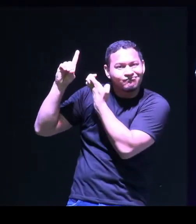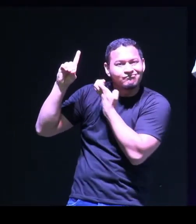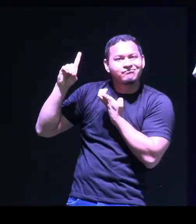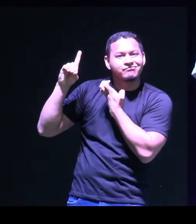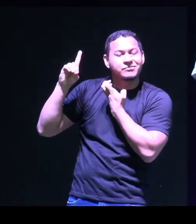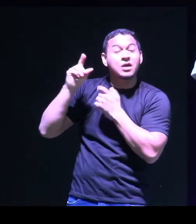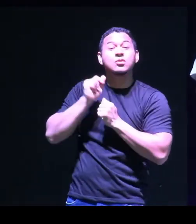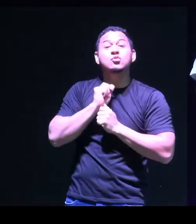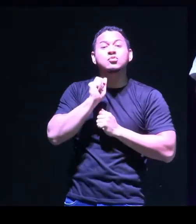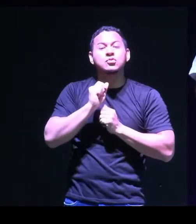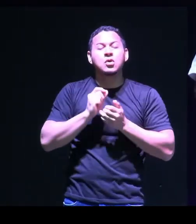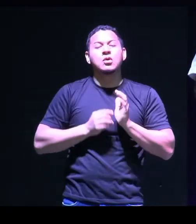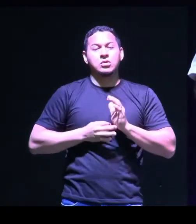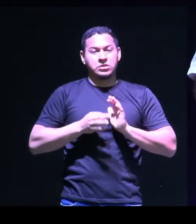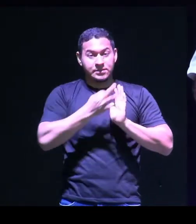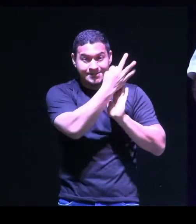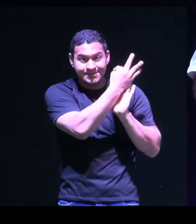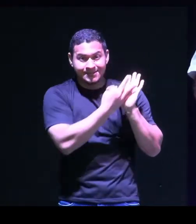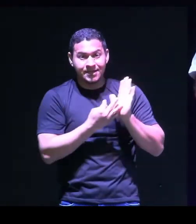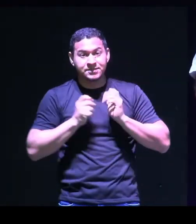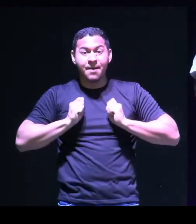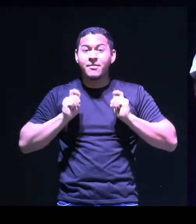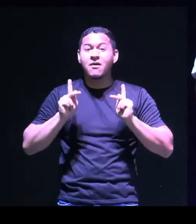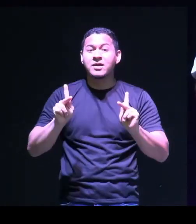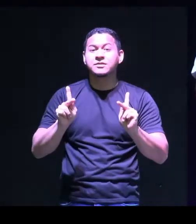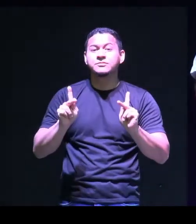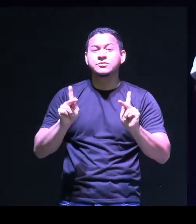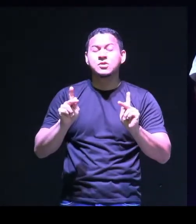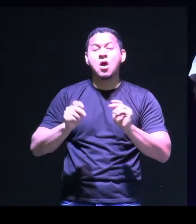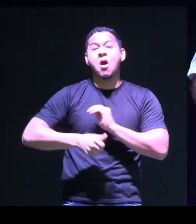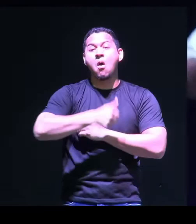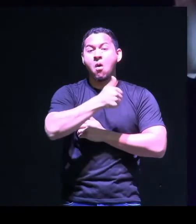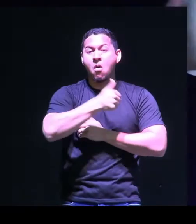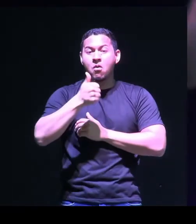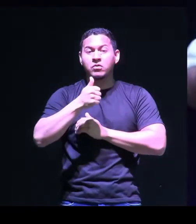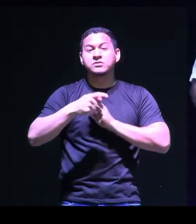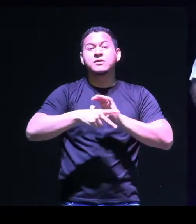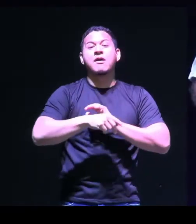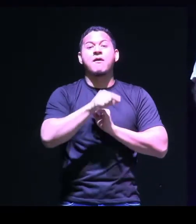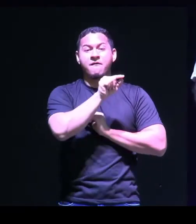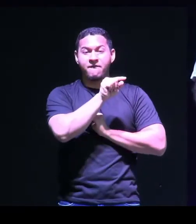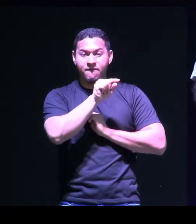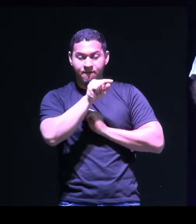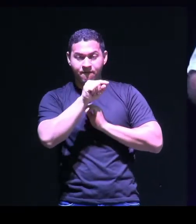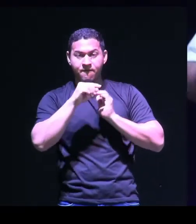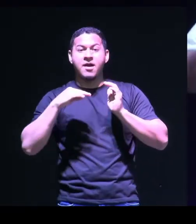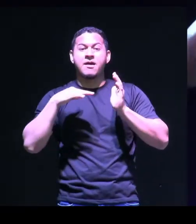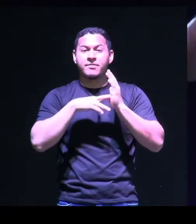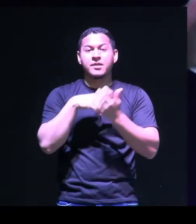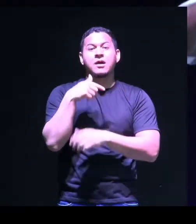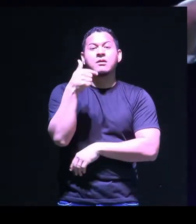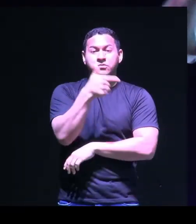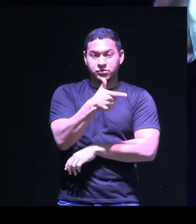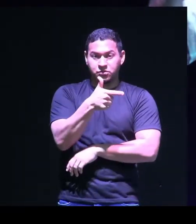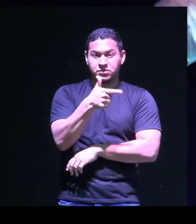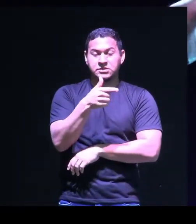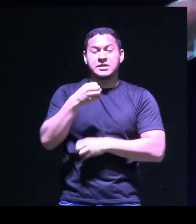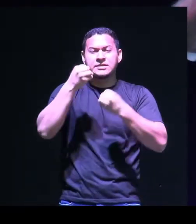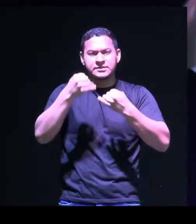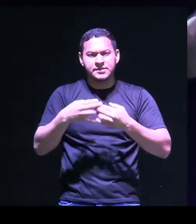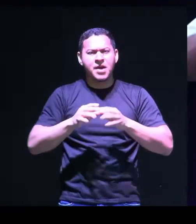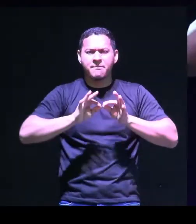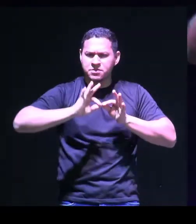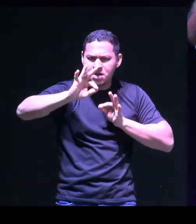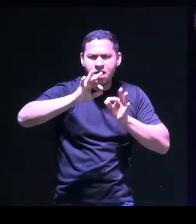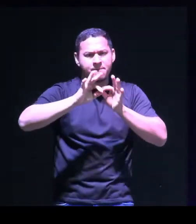falei de Apocalipse, é que Apocalipse 11, 2. Depois você lê o contexto lá. Ele fala para medir o